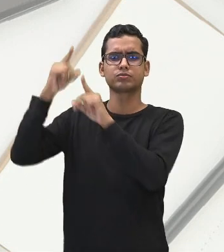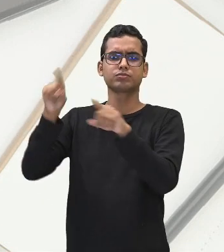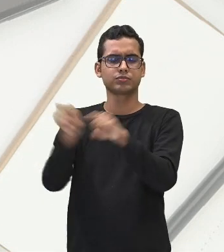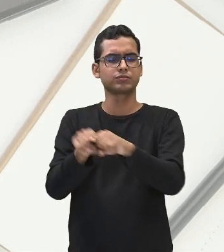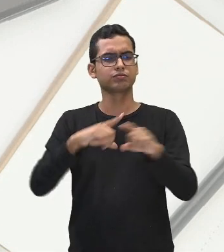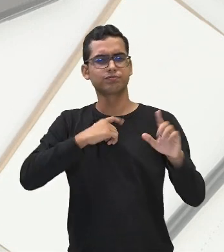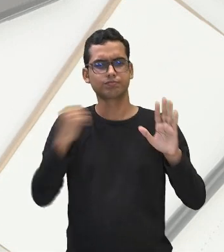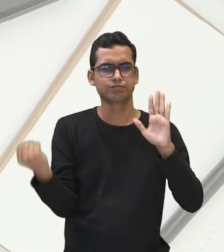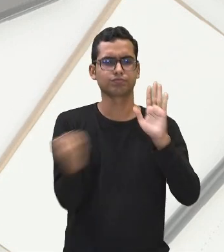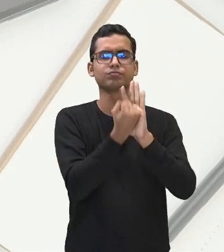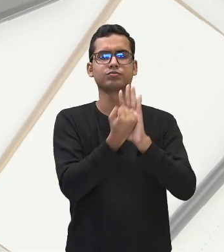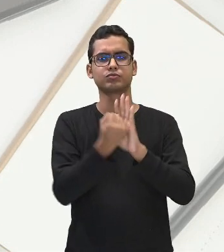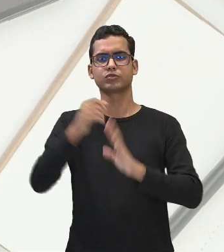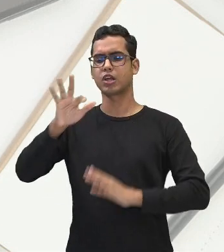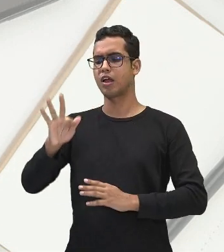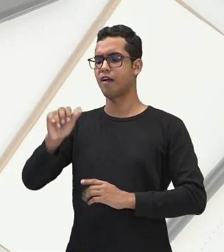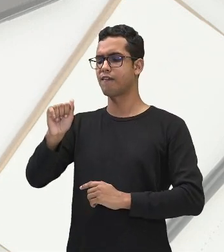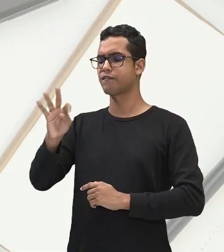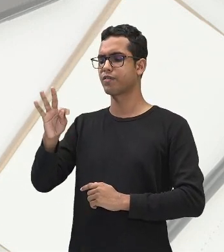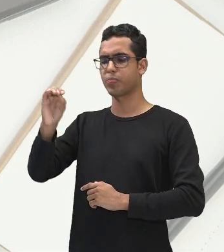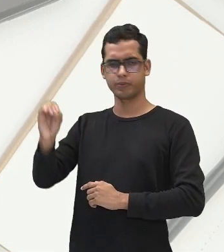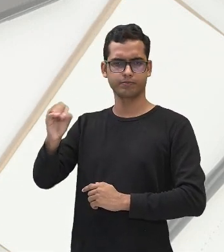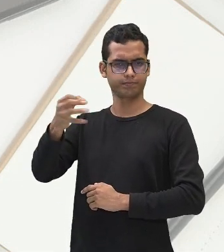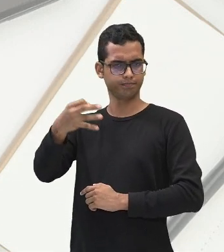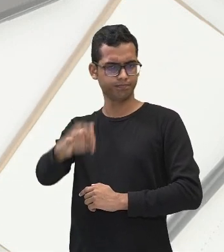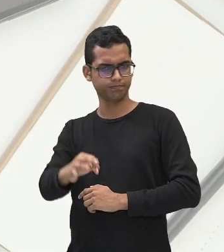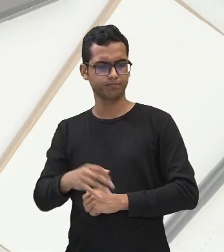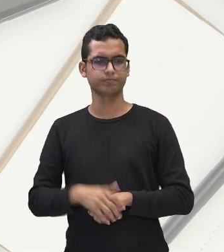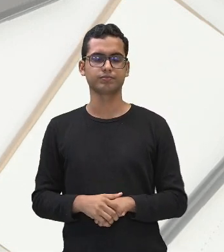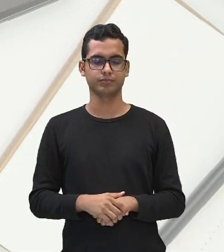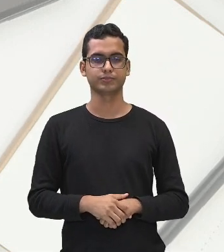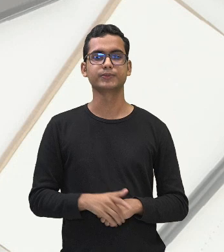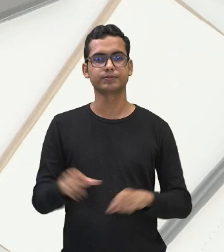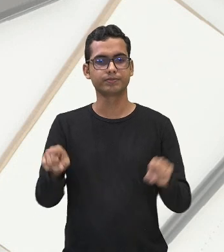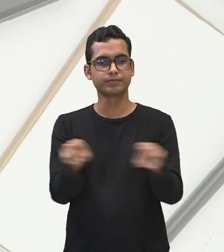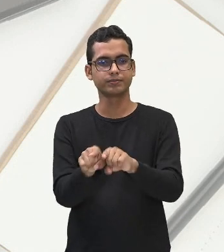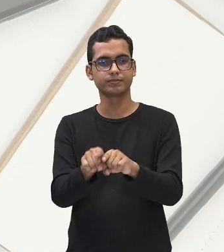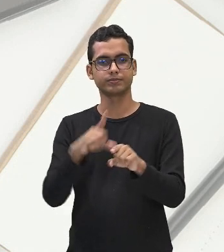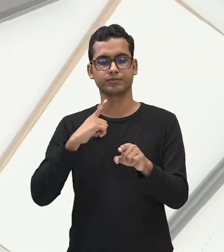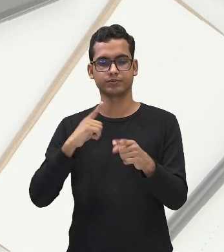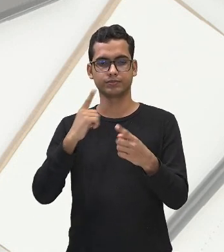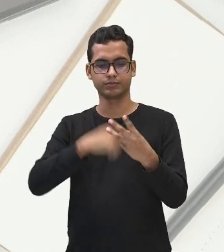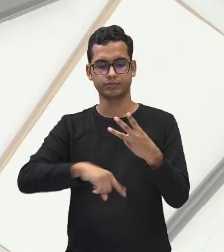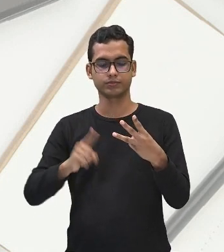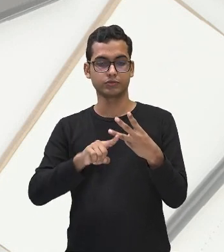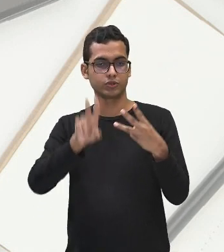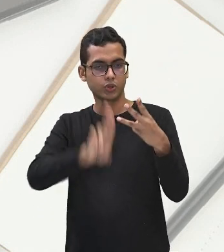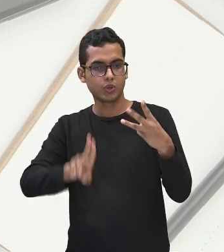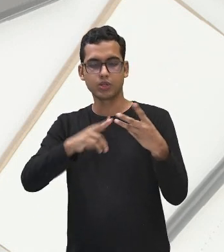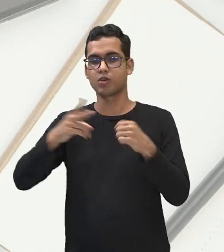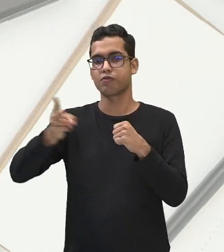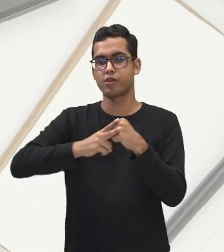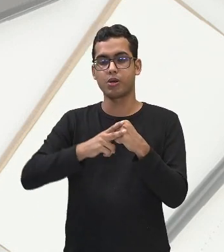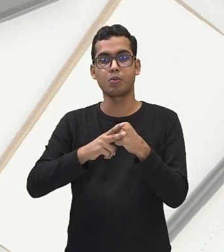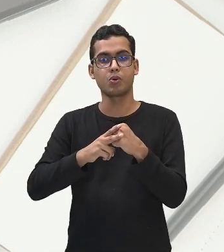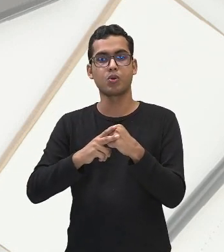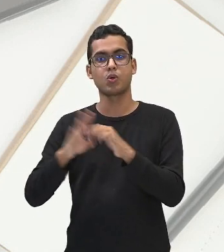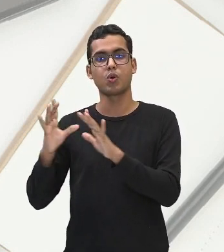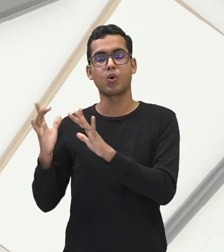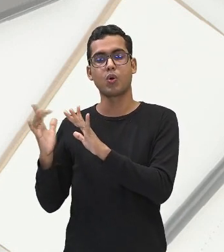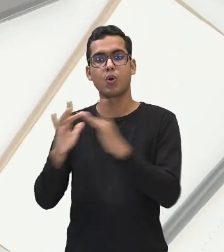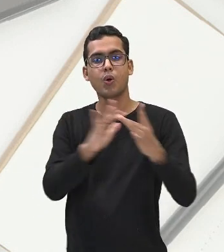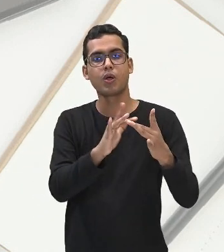fato, é um hecho. Então aí vamos utilizar o presente, porque ele já está estabelecido,